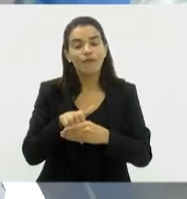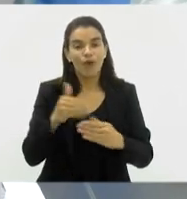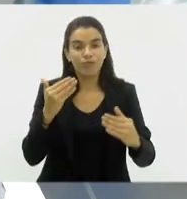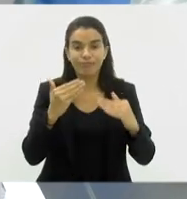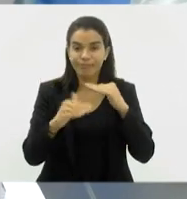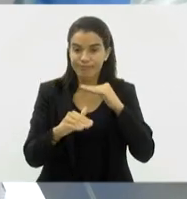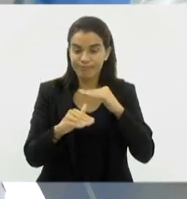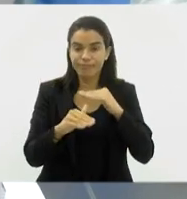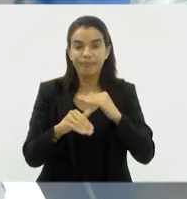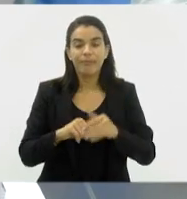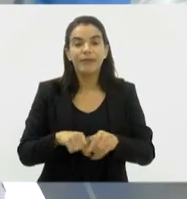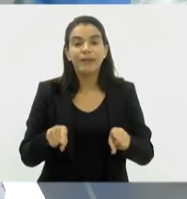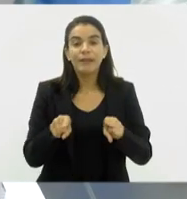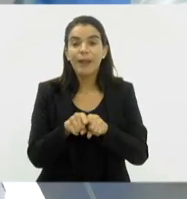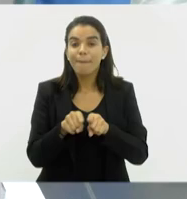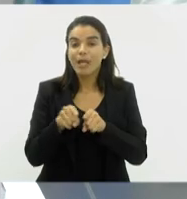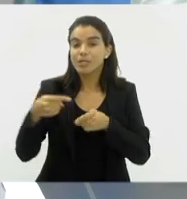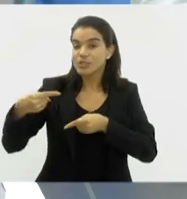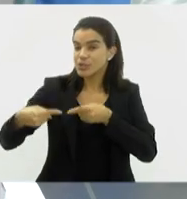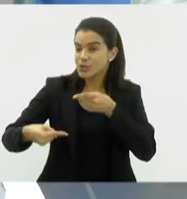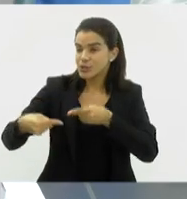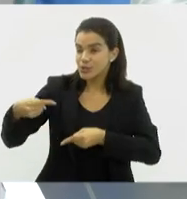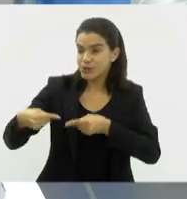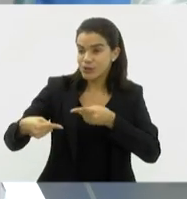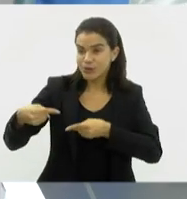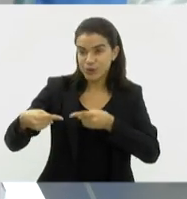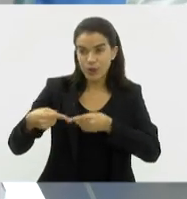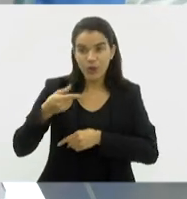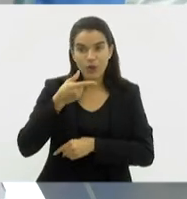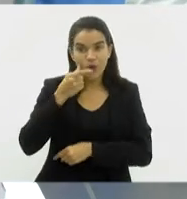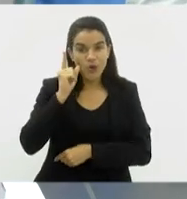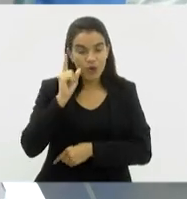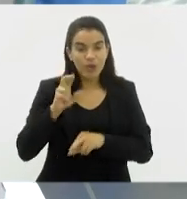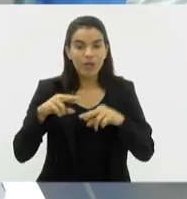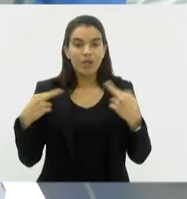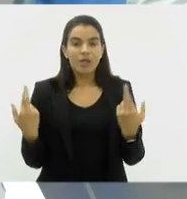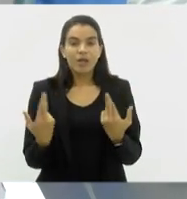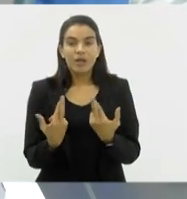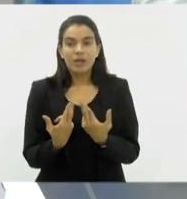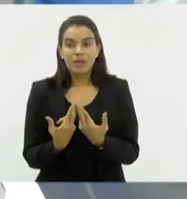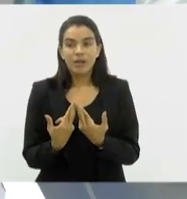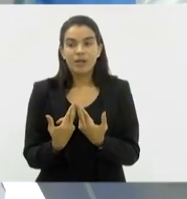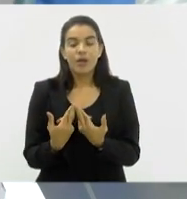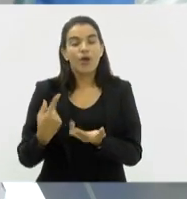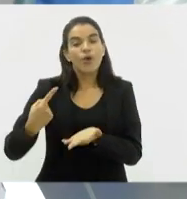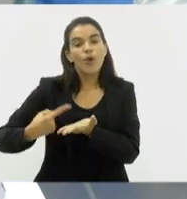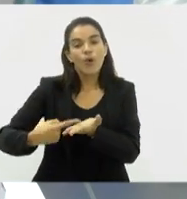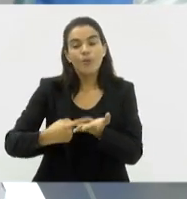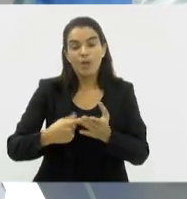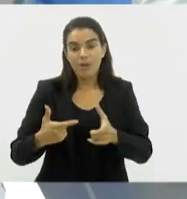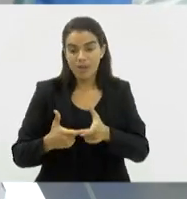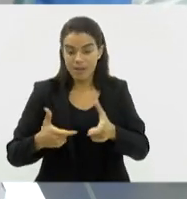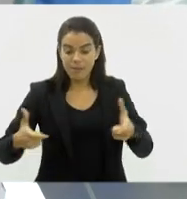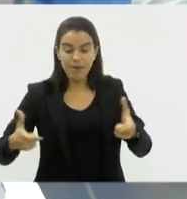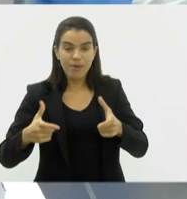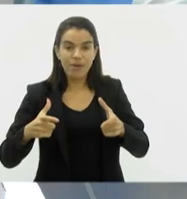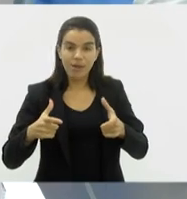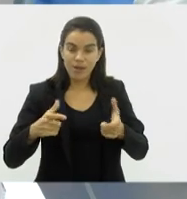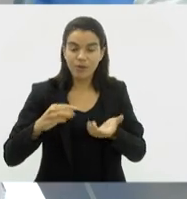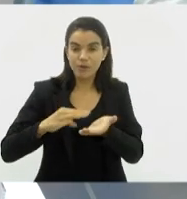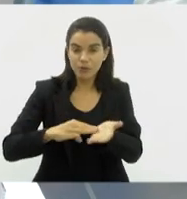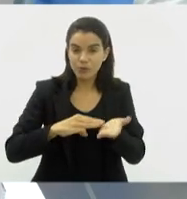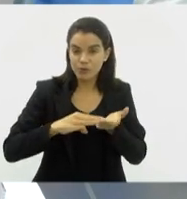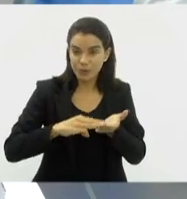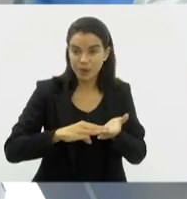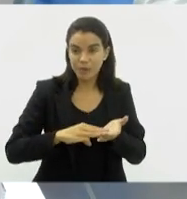apresentado e discutido ontem na reunião acordada pela maioria dos membros da comissão inclusive